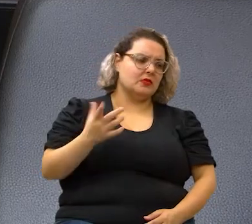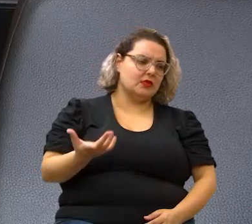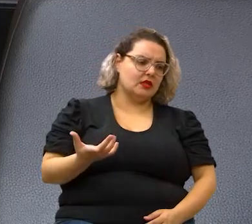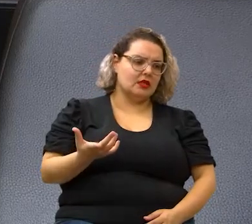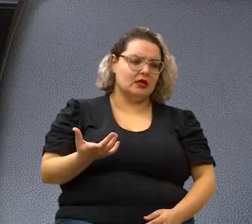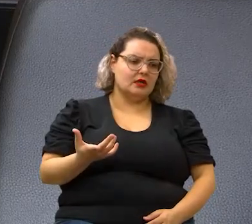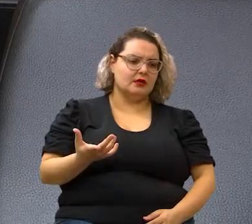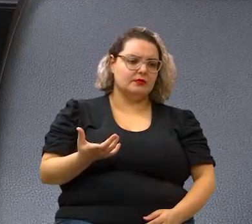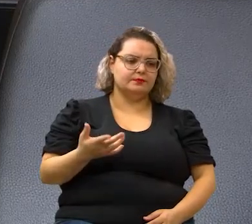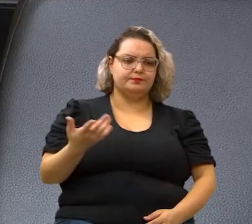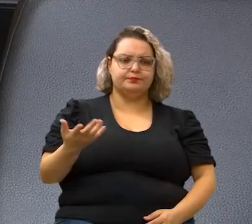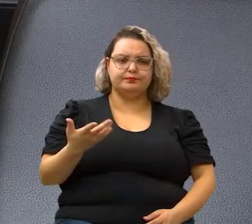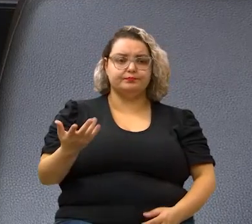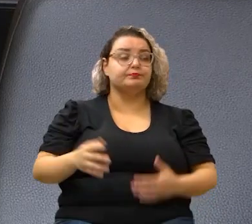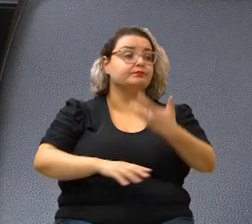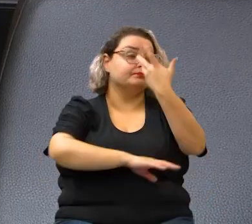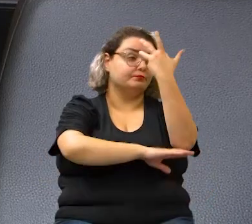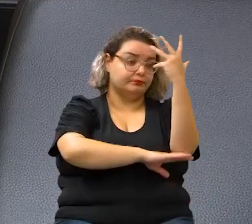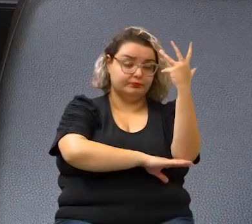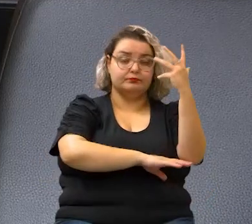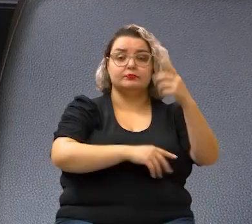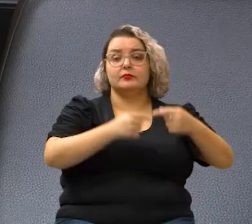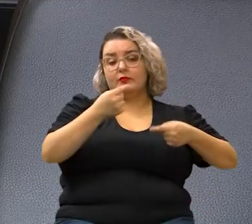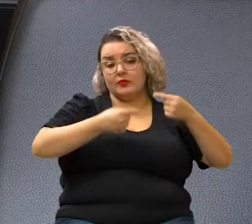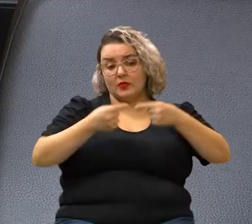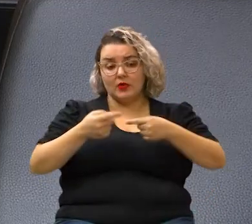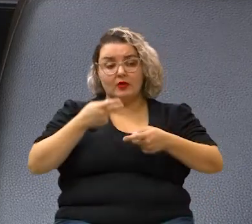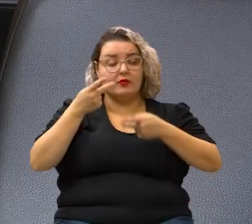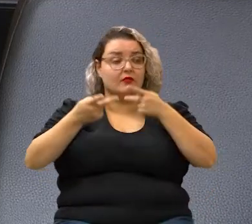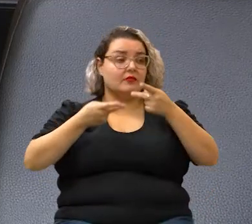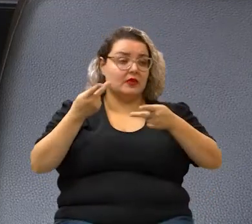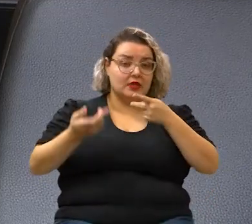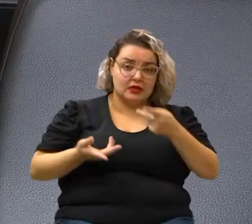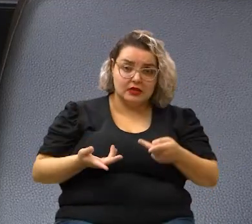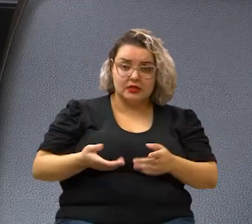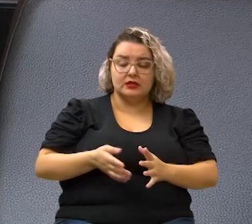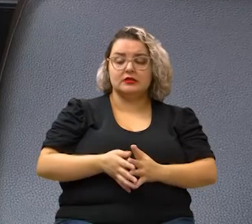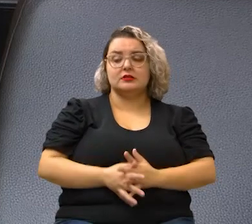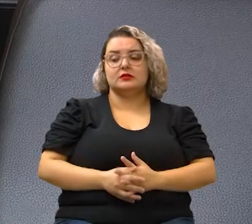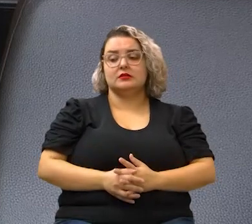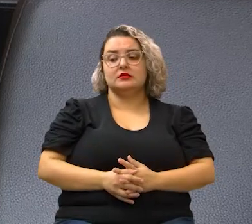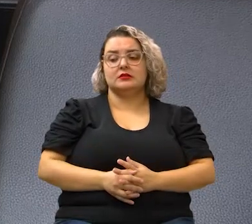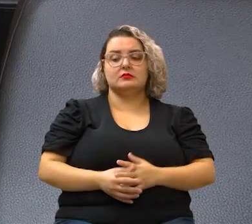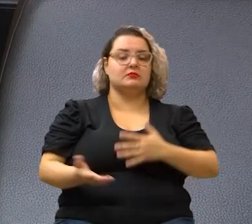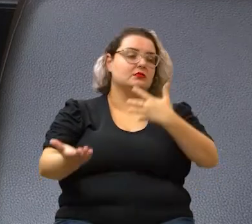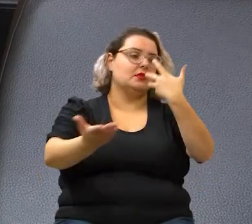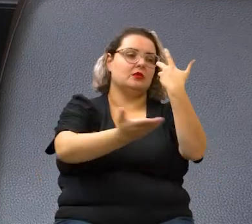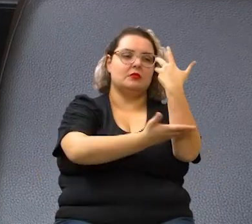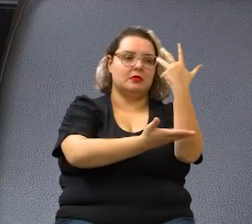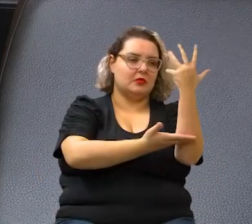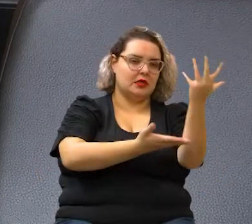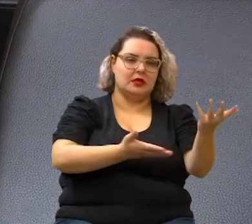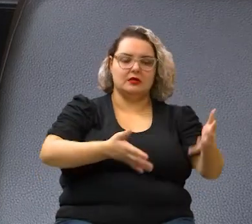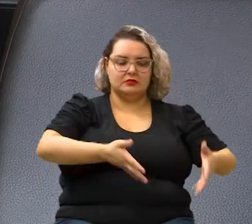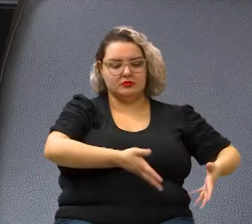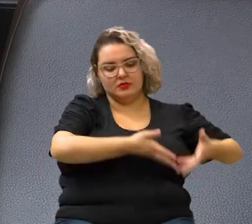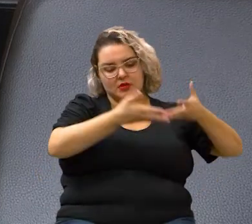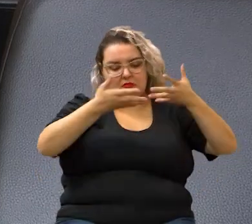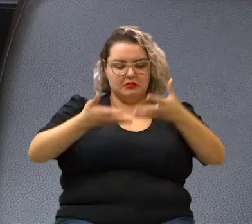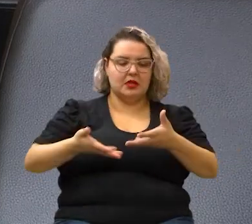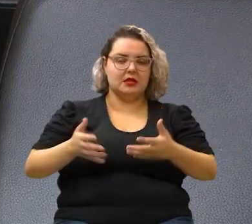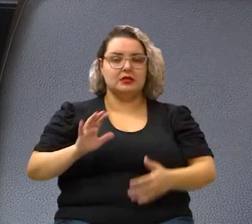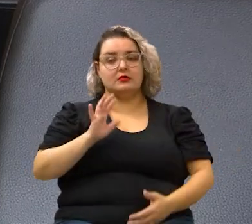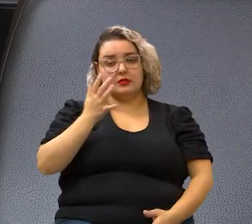utilizado, tem a questão das árvores, que foi muito comentada aí sobre esses